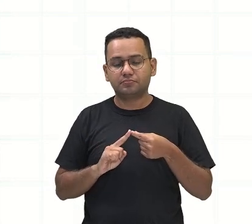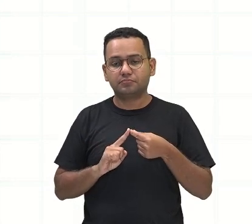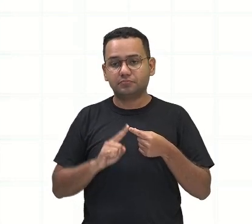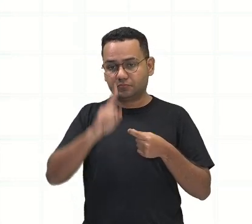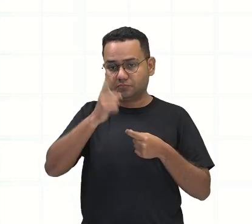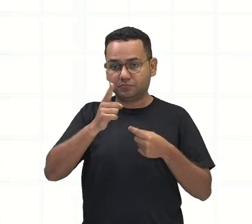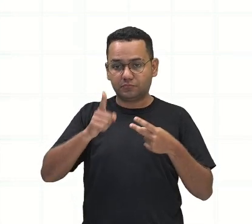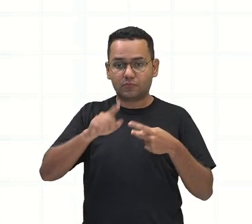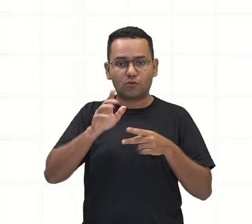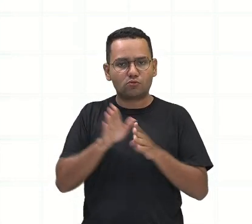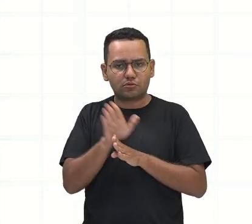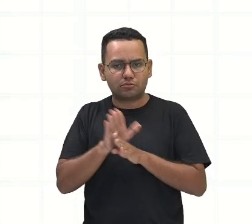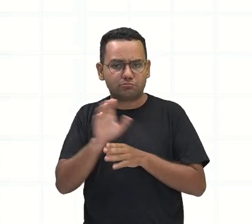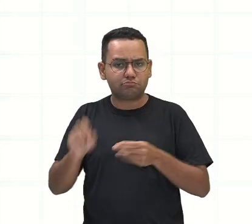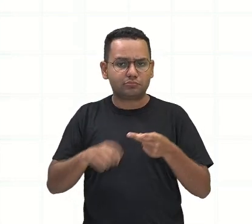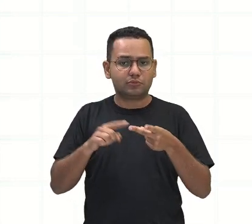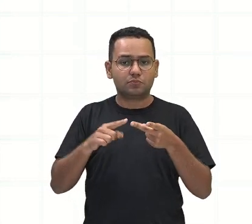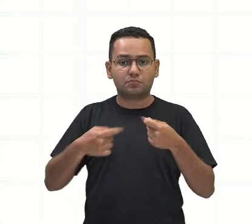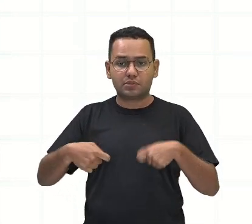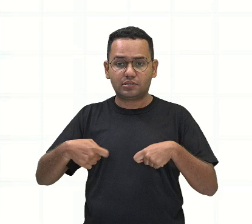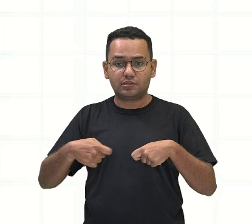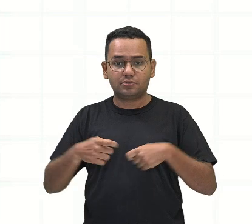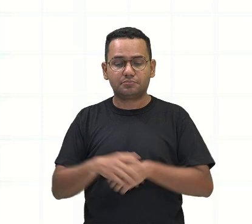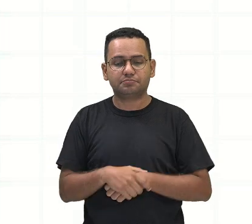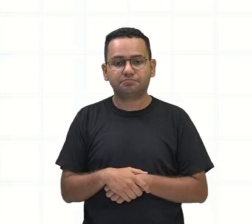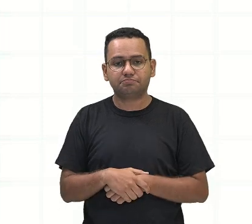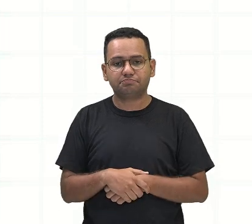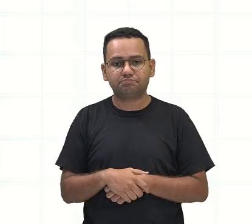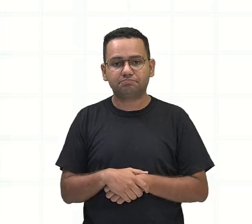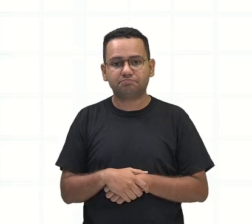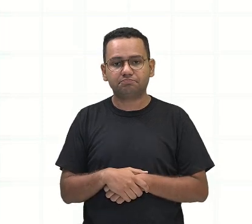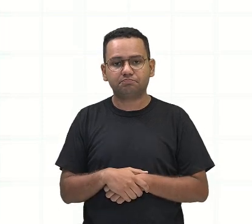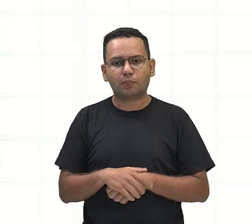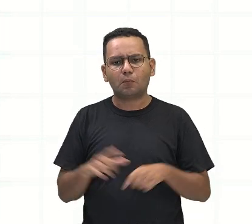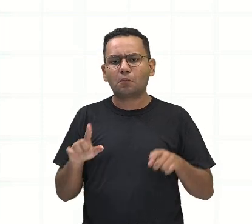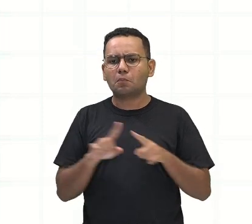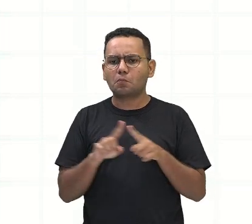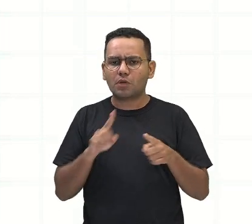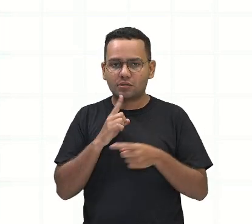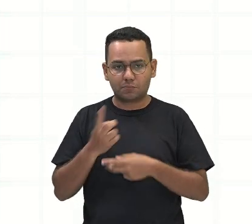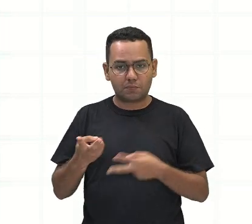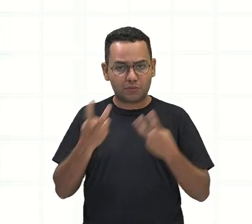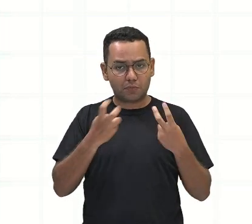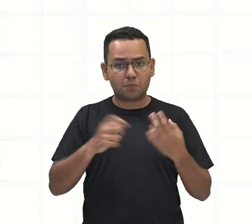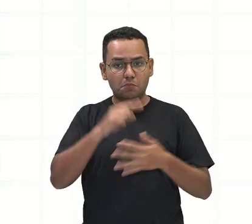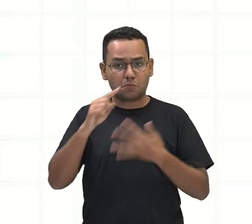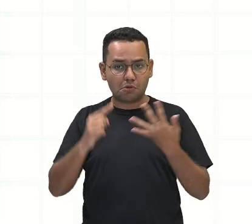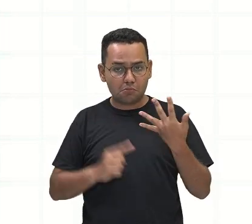é uma necessidade. Perceberam aí, gente, que os modalizadores